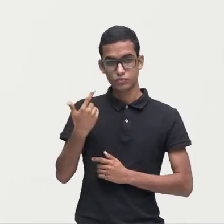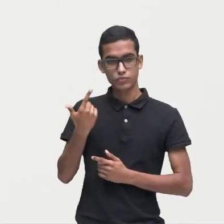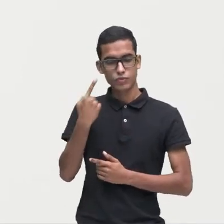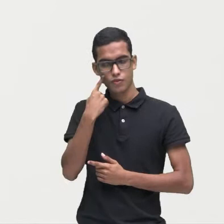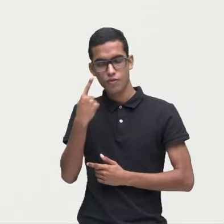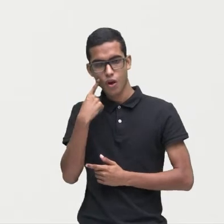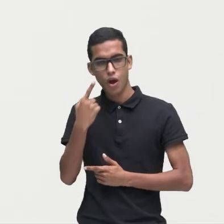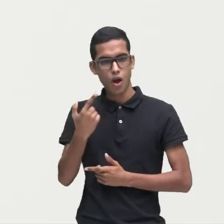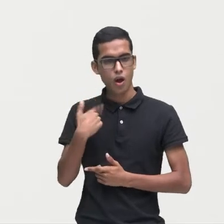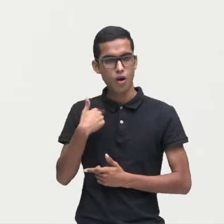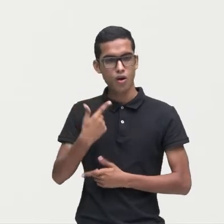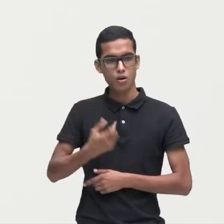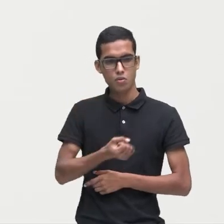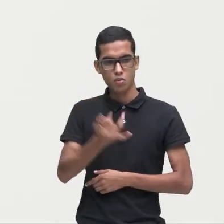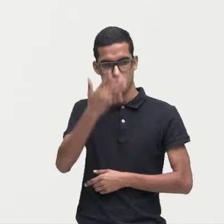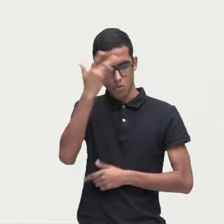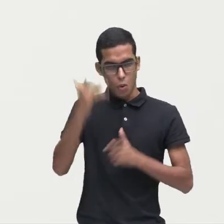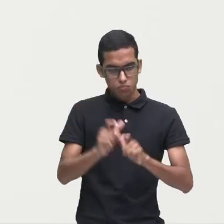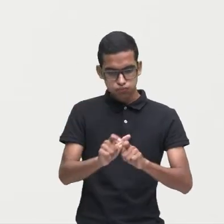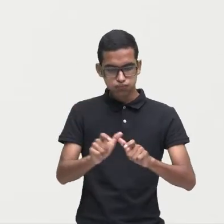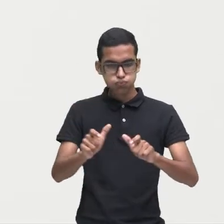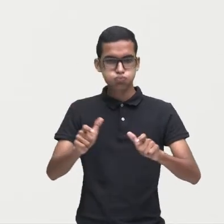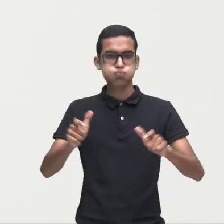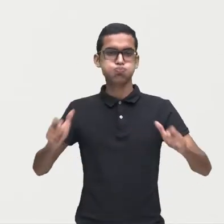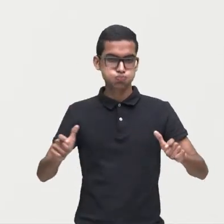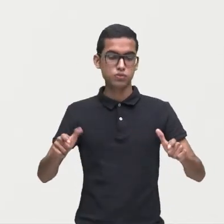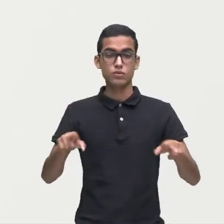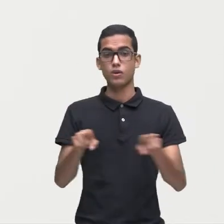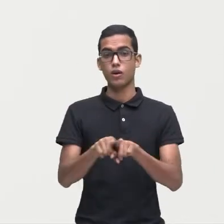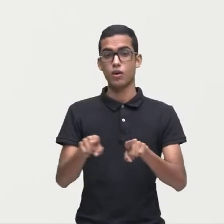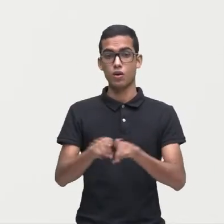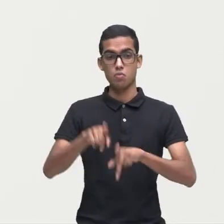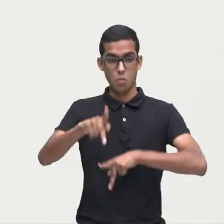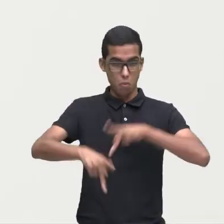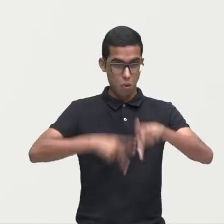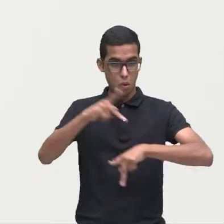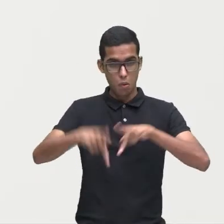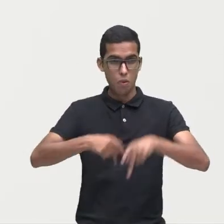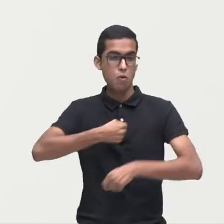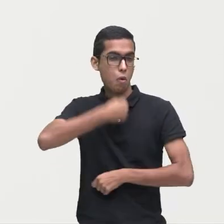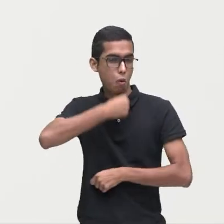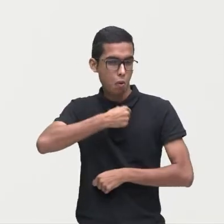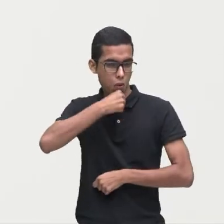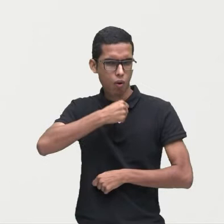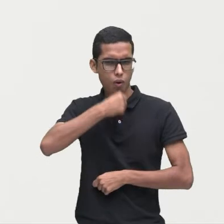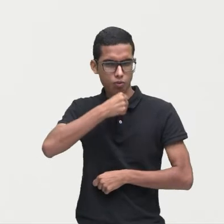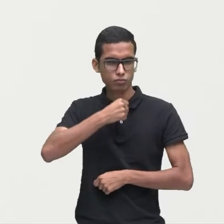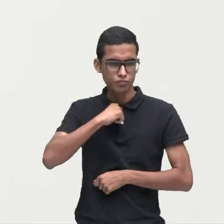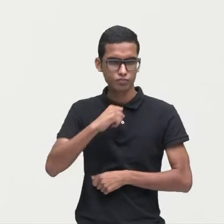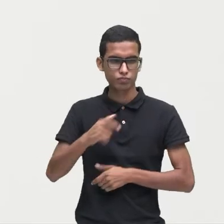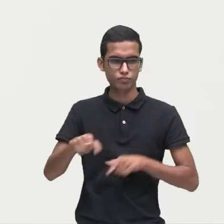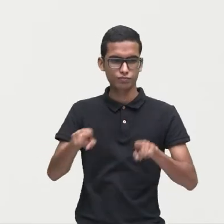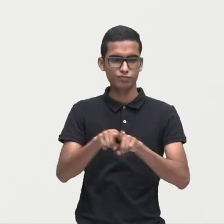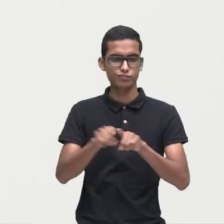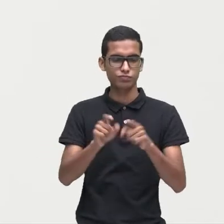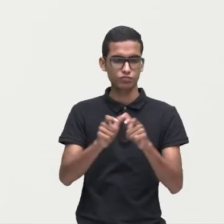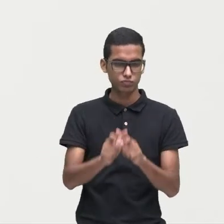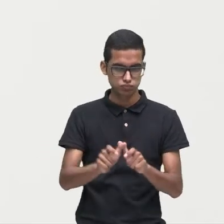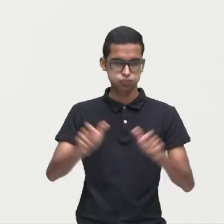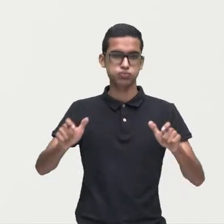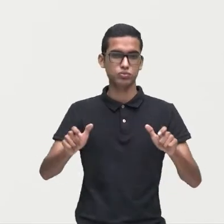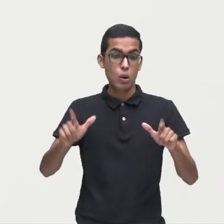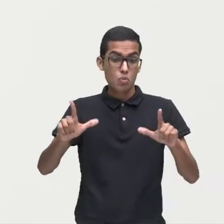E a diminuição da população idosa nesse período de 2010 também, ó. Observa aí, a população mais idosa